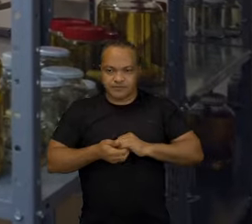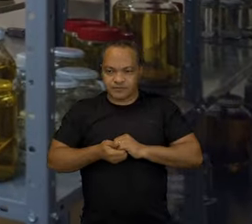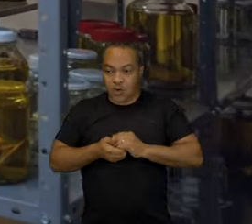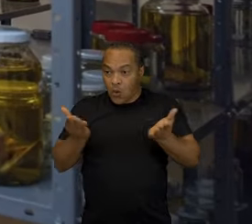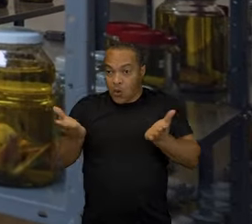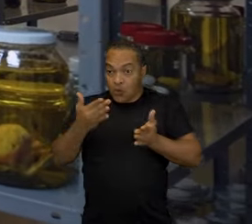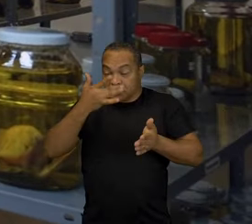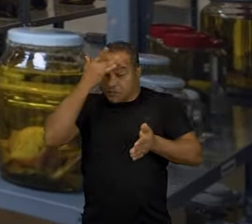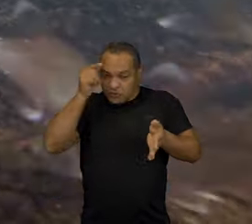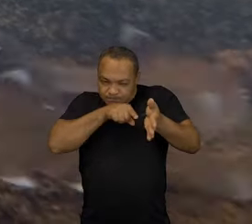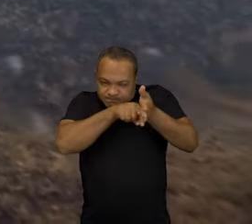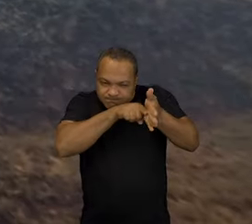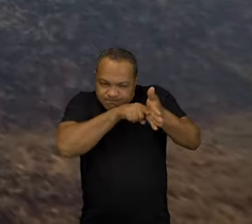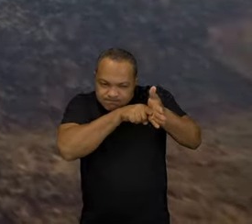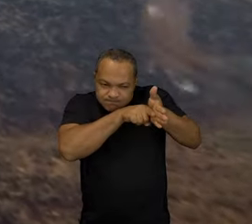Os pesquisadores